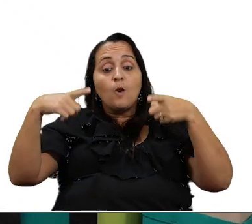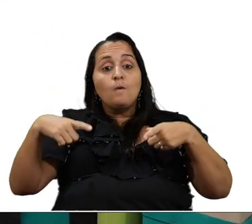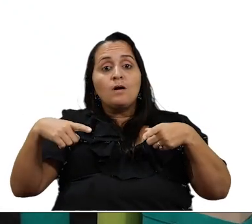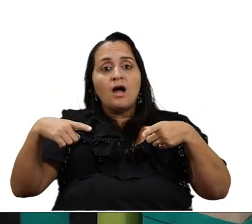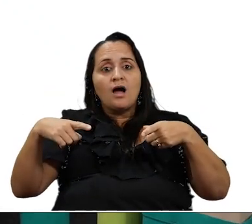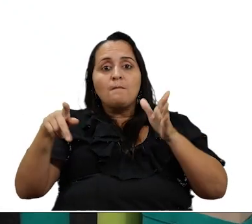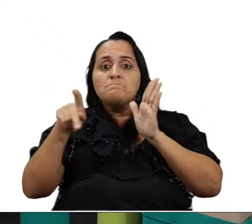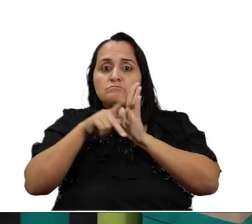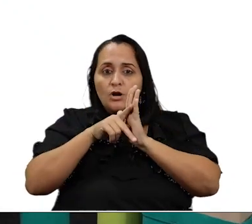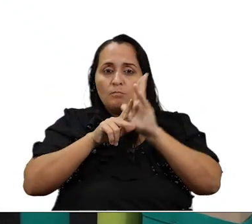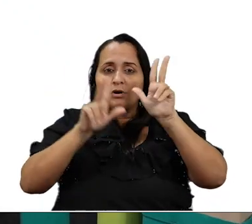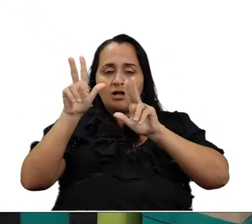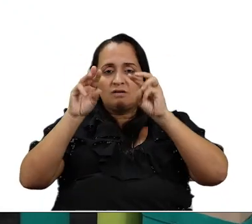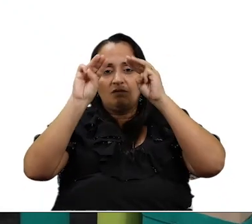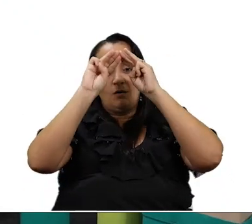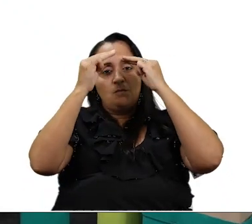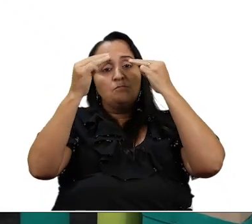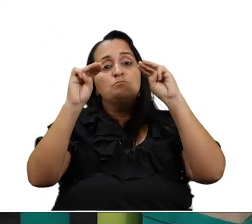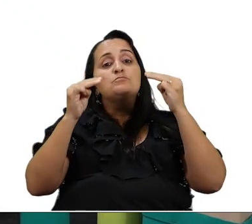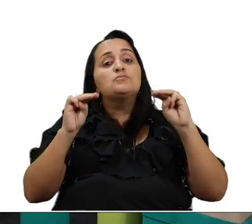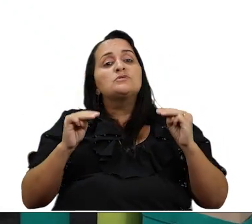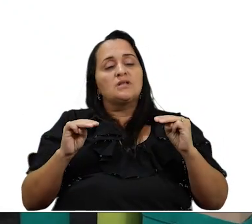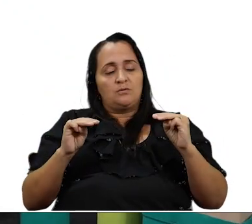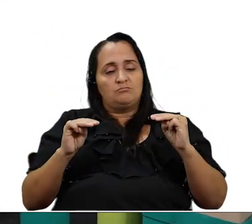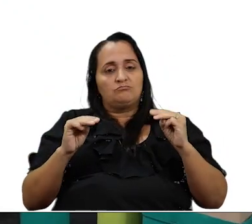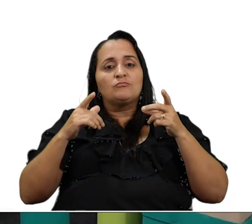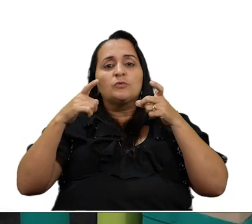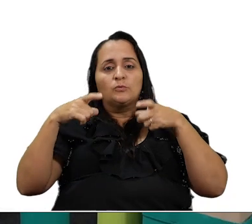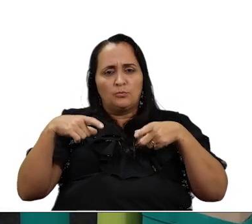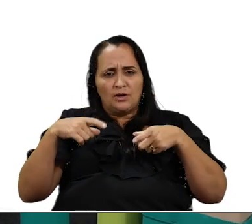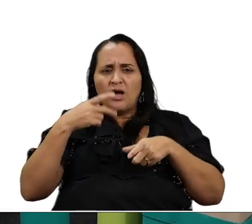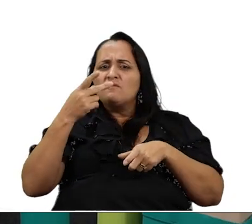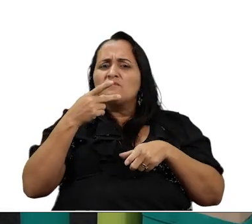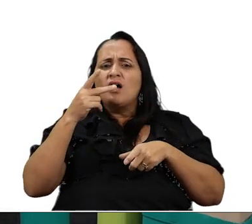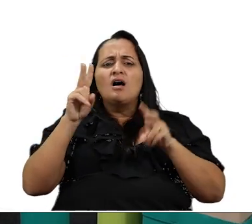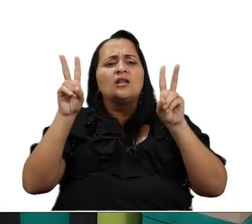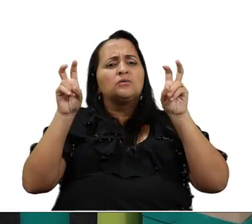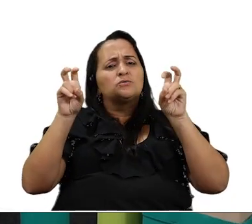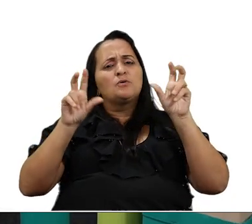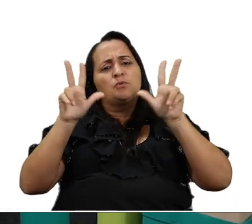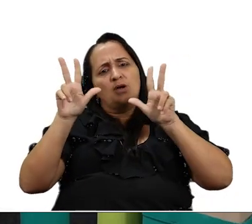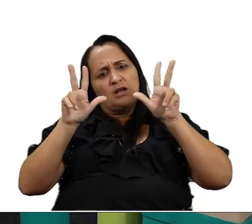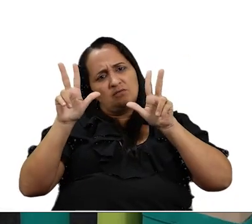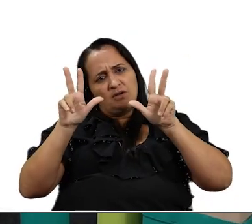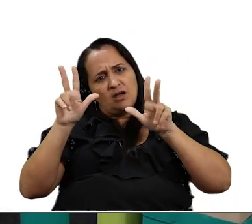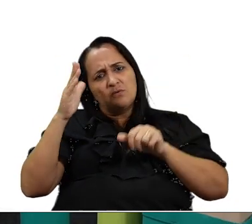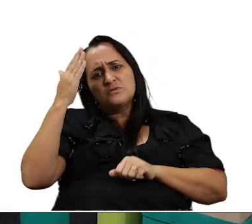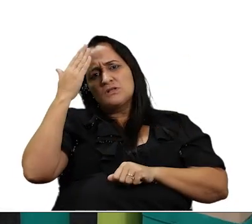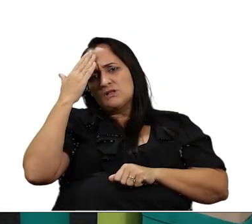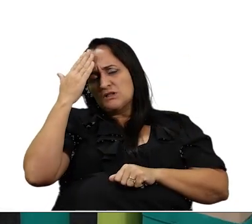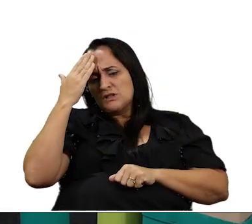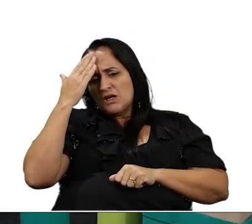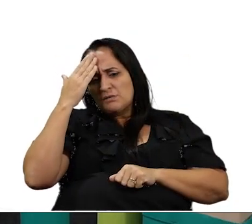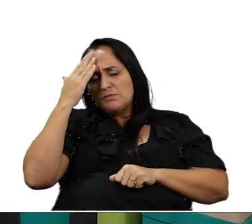baiana, então é um museu. A Casa do Carnaval é um museu que fala sobre o carnaval. E a gente vai confirmar essa